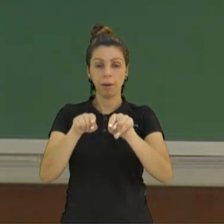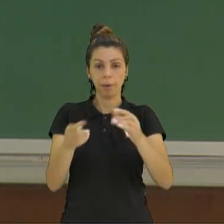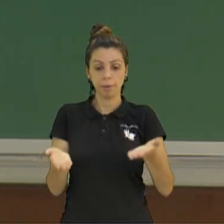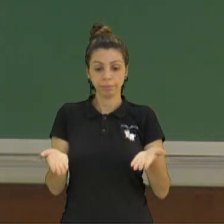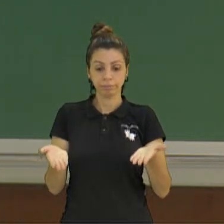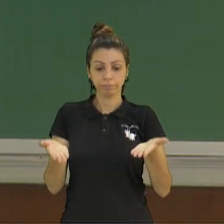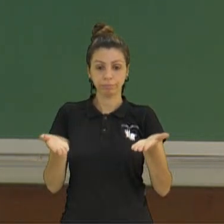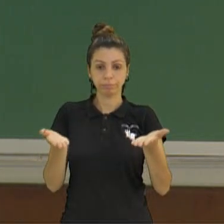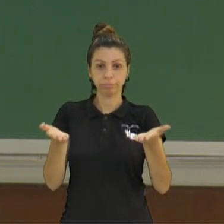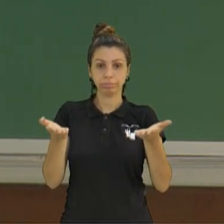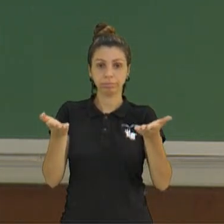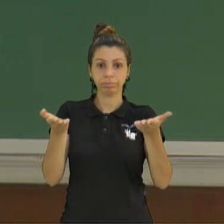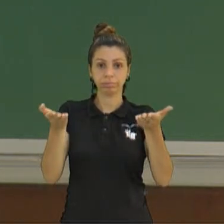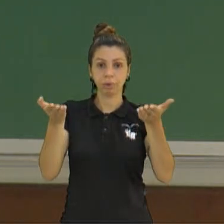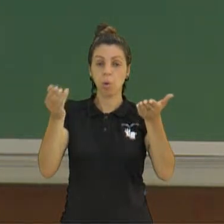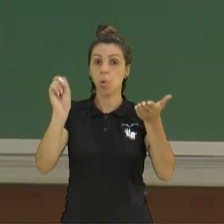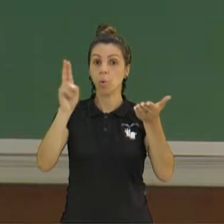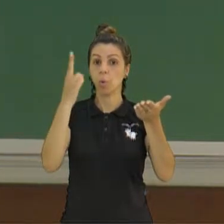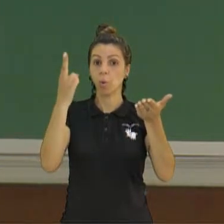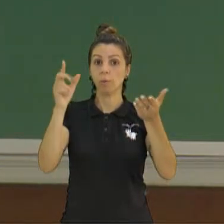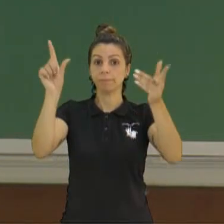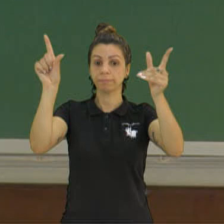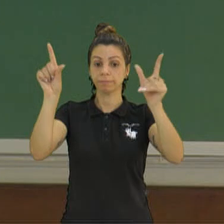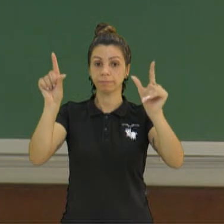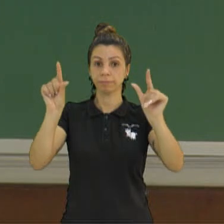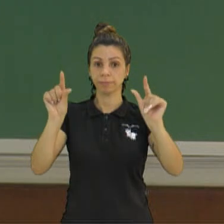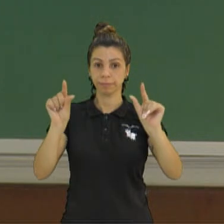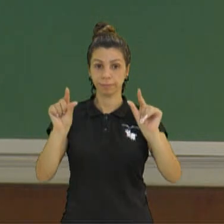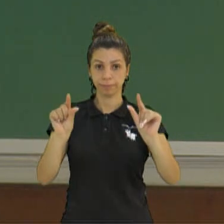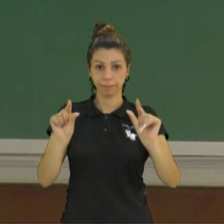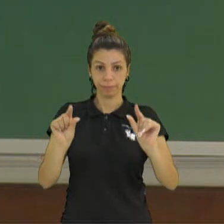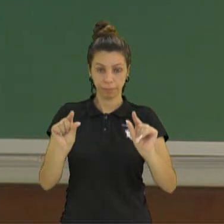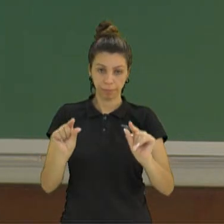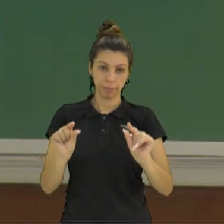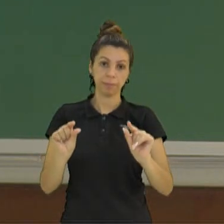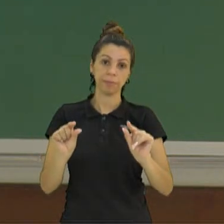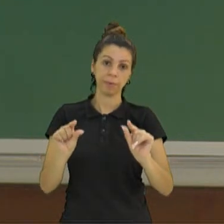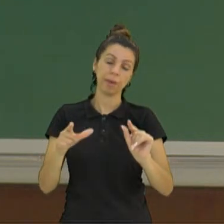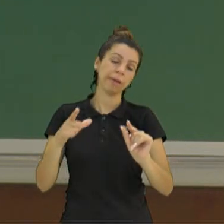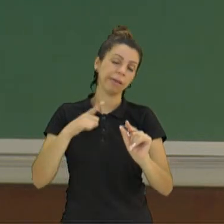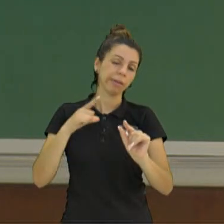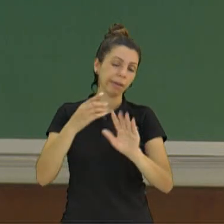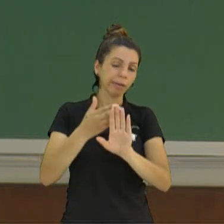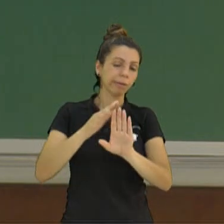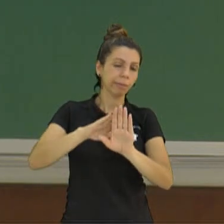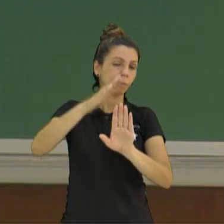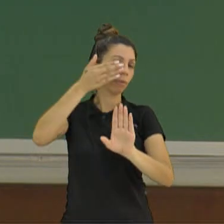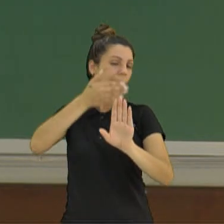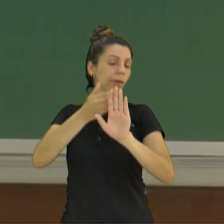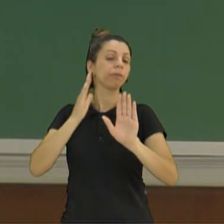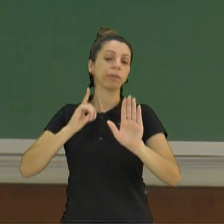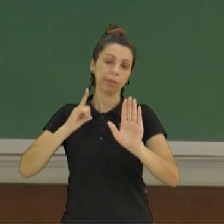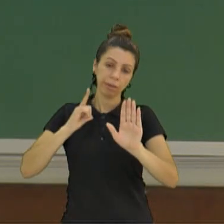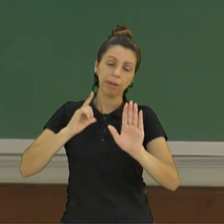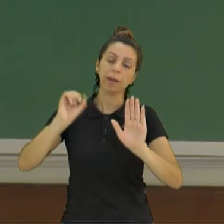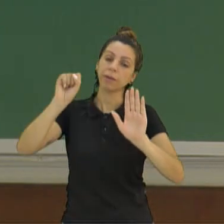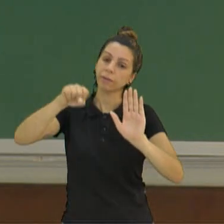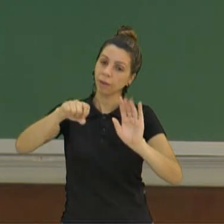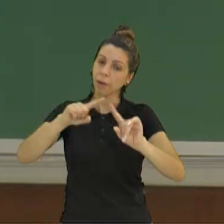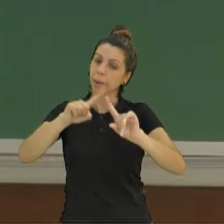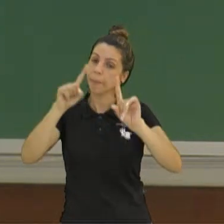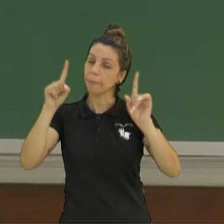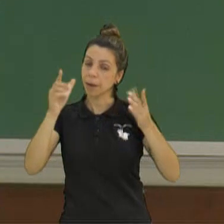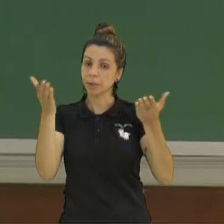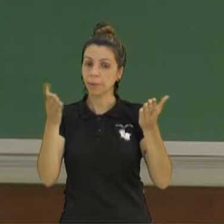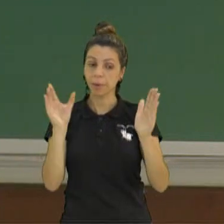ou diminuir ao mesmo tempo, tá? É claro que tem alguma coisa por trás. Tem alguma ideia por trás? Sim. Mas nós vamos usar essa